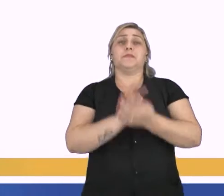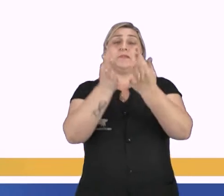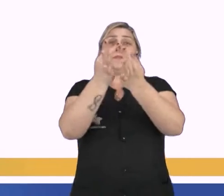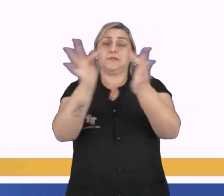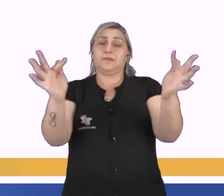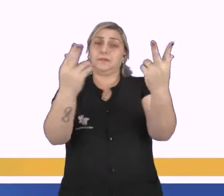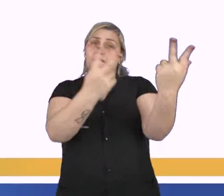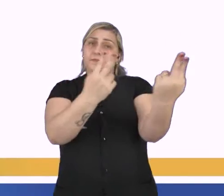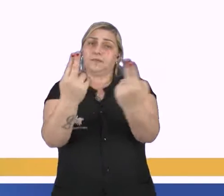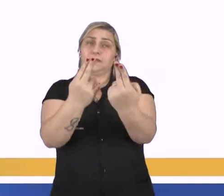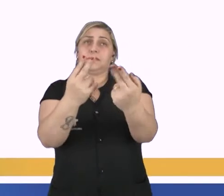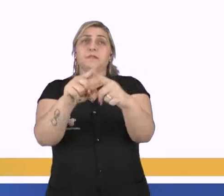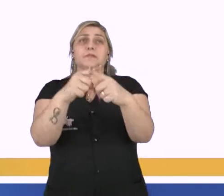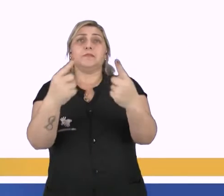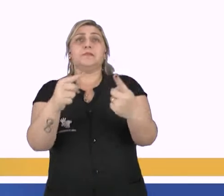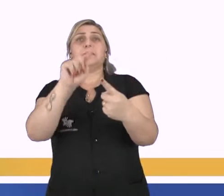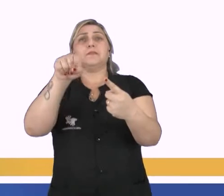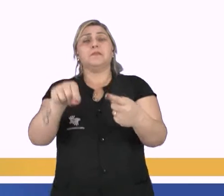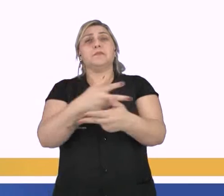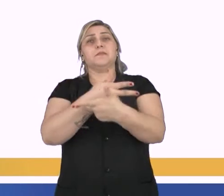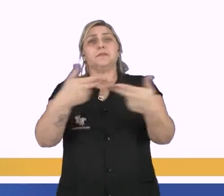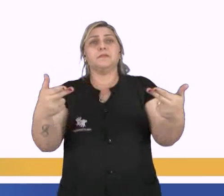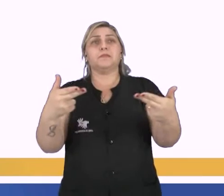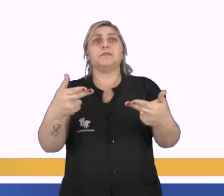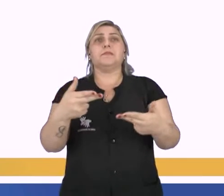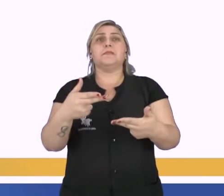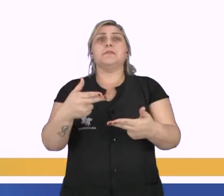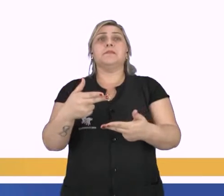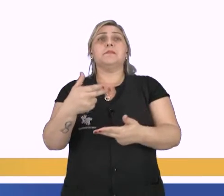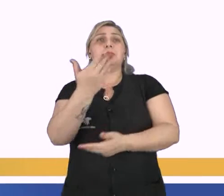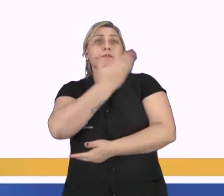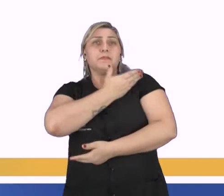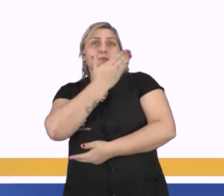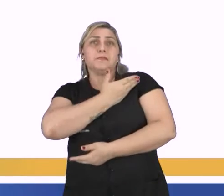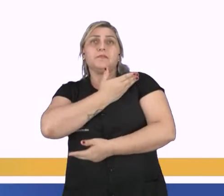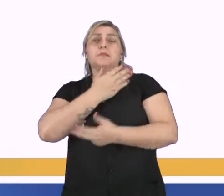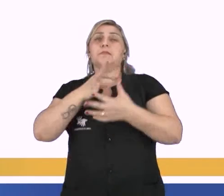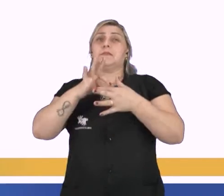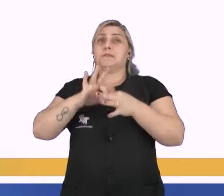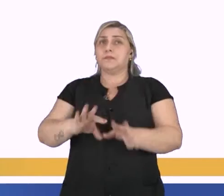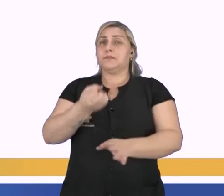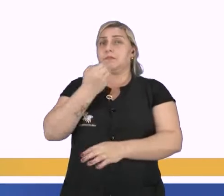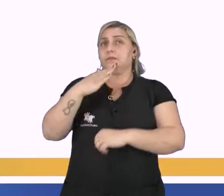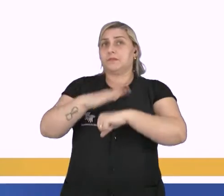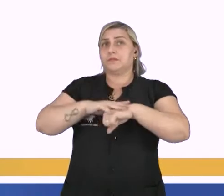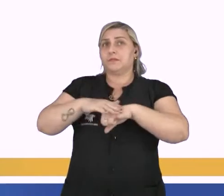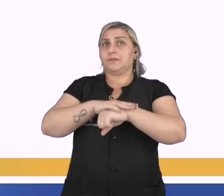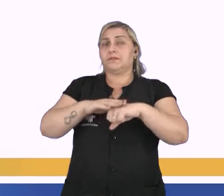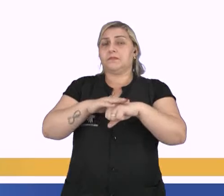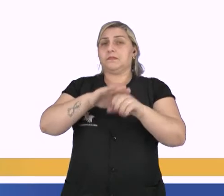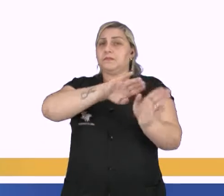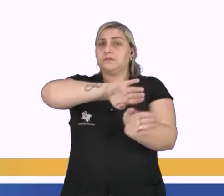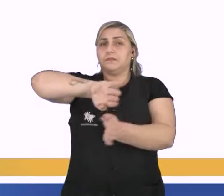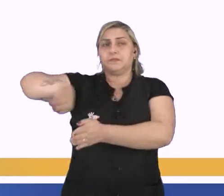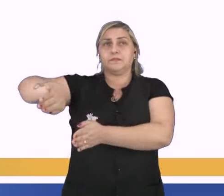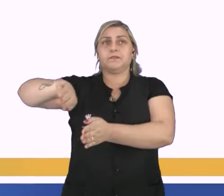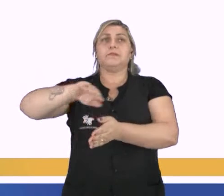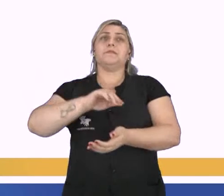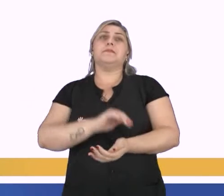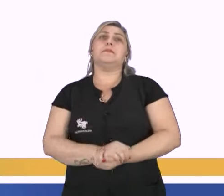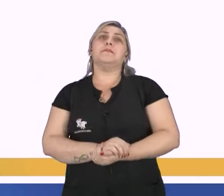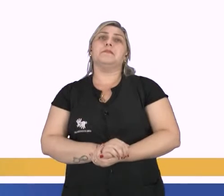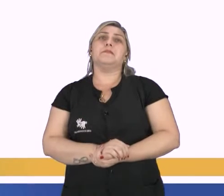frases iguais, né, só que com pontuações diferentes. Ó. Prezados colegas, deixemos agora a boa conversa de